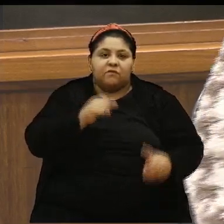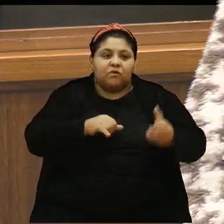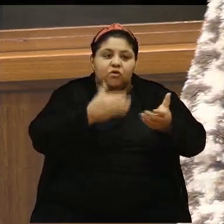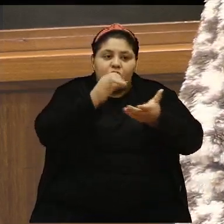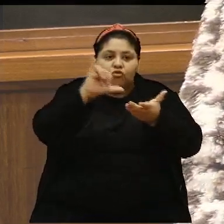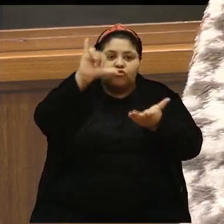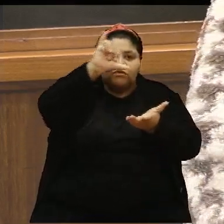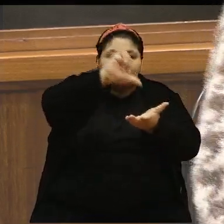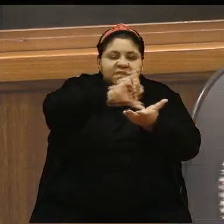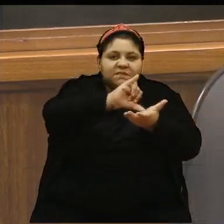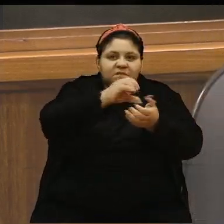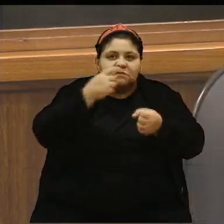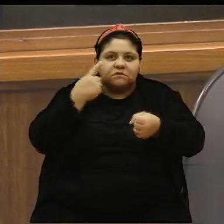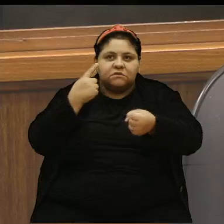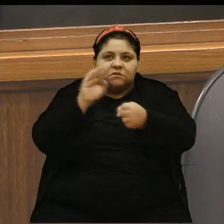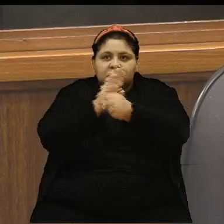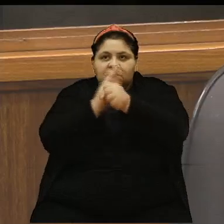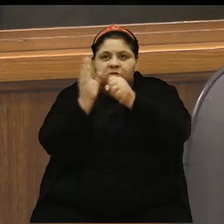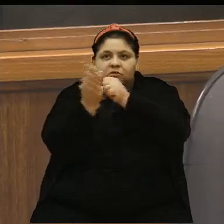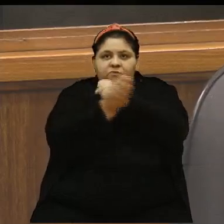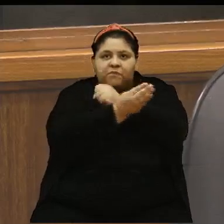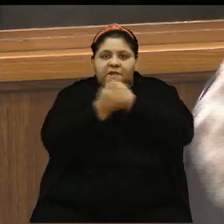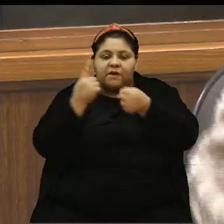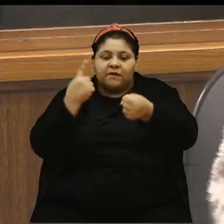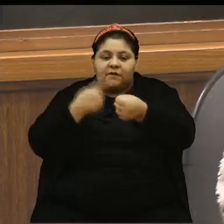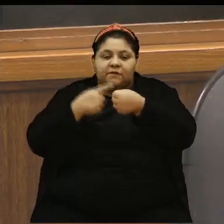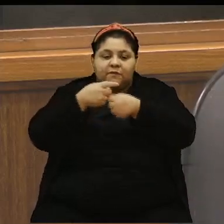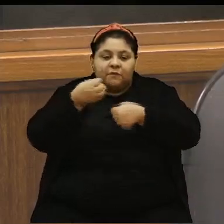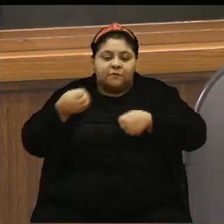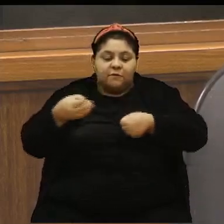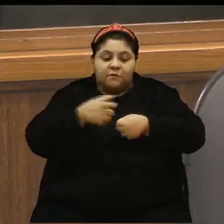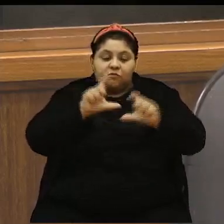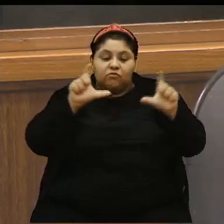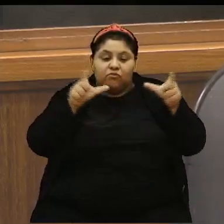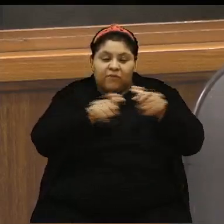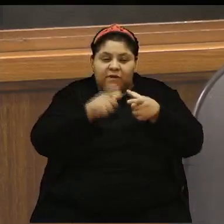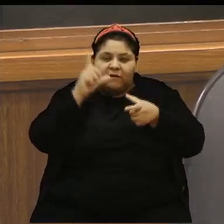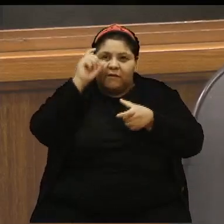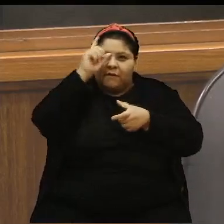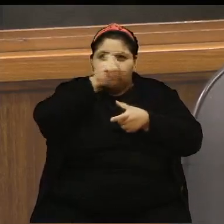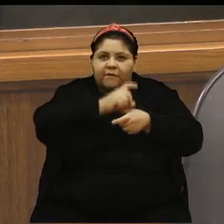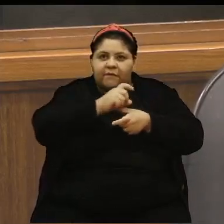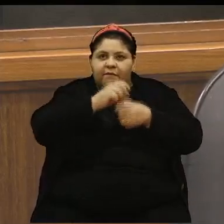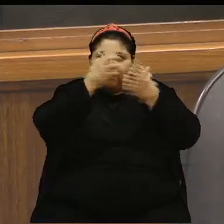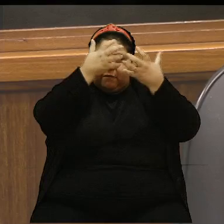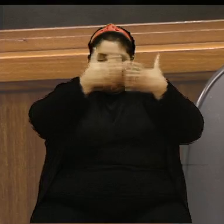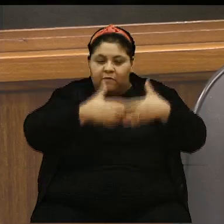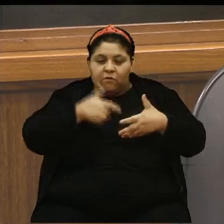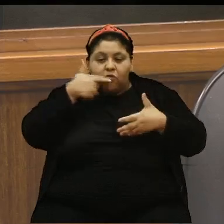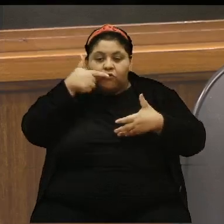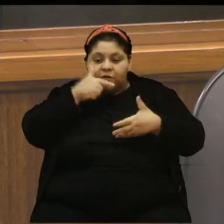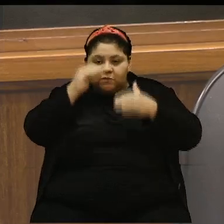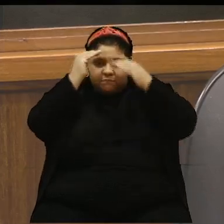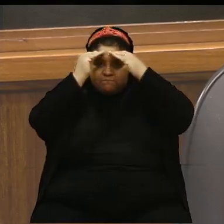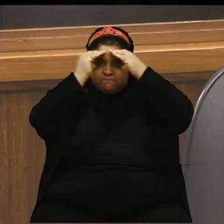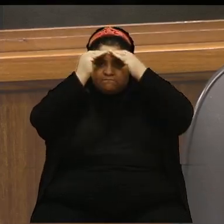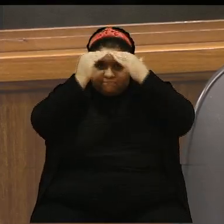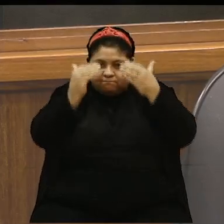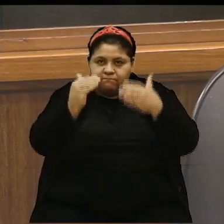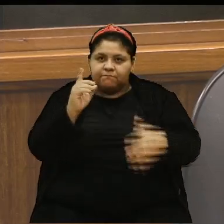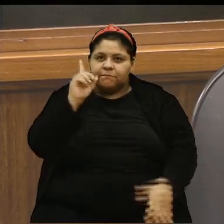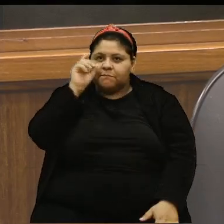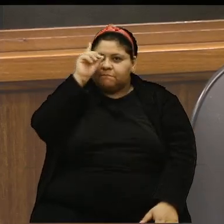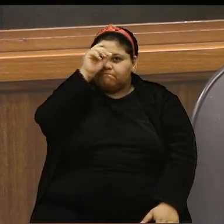Nova, num local muito apertado, difícil para os funcionários conseguirem cumprir suas tarefas,